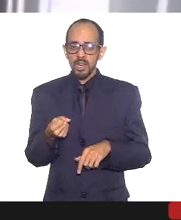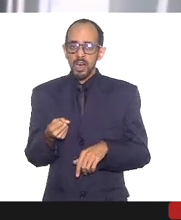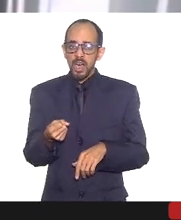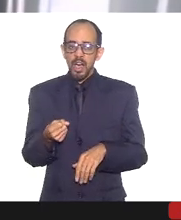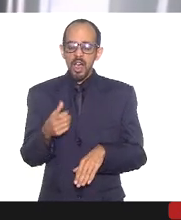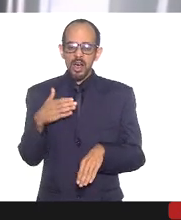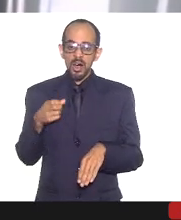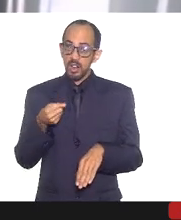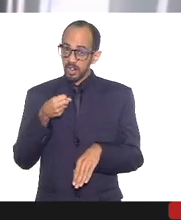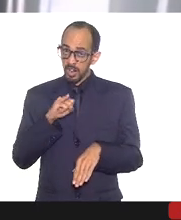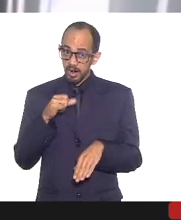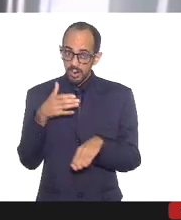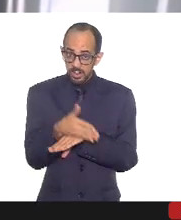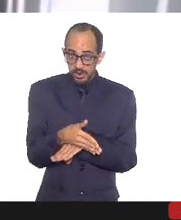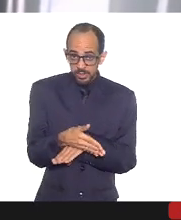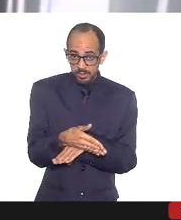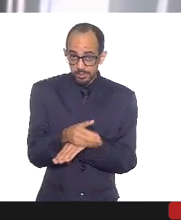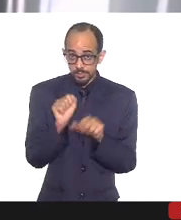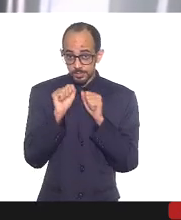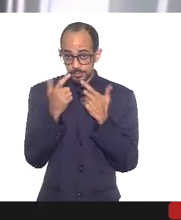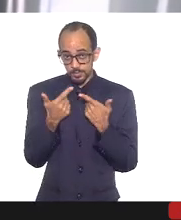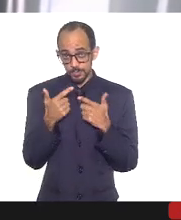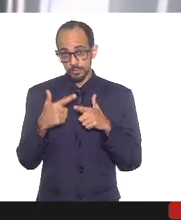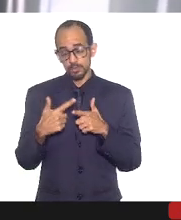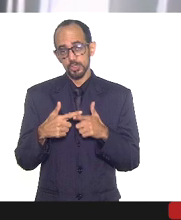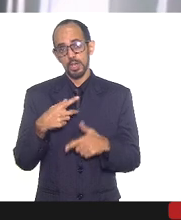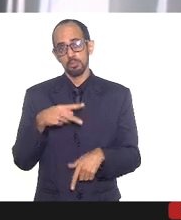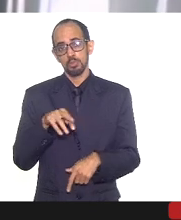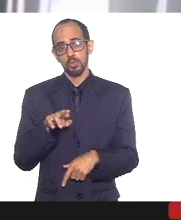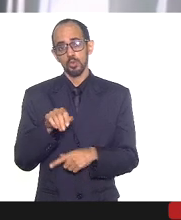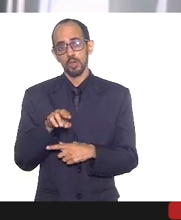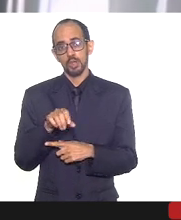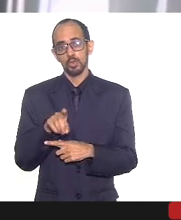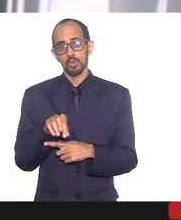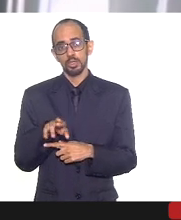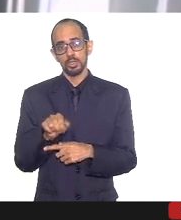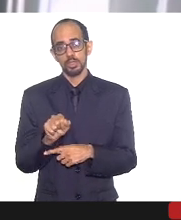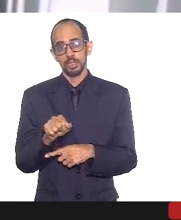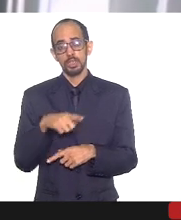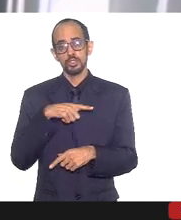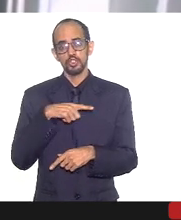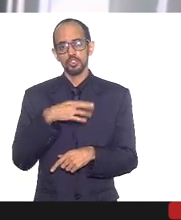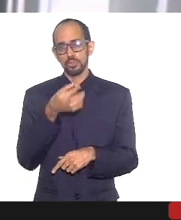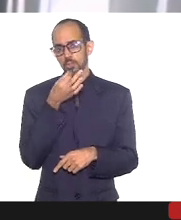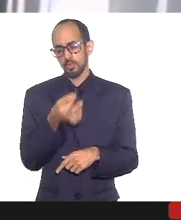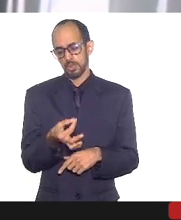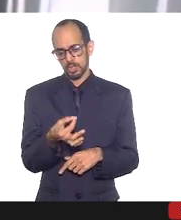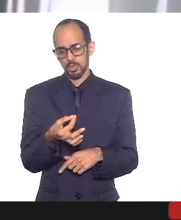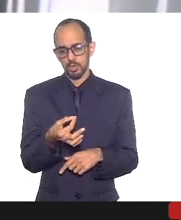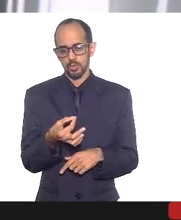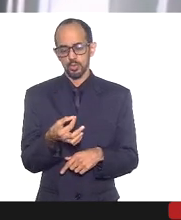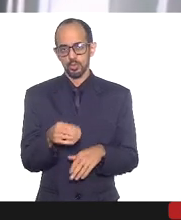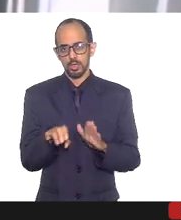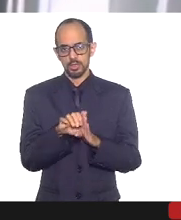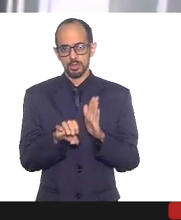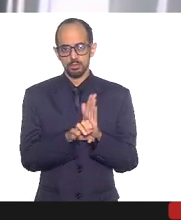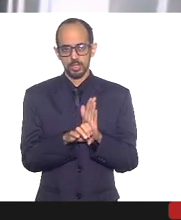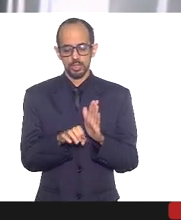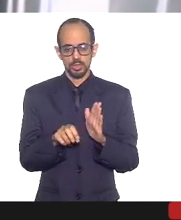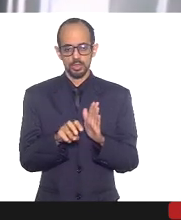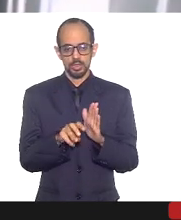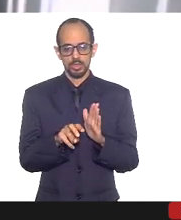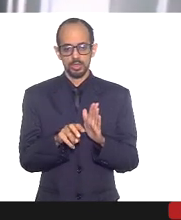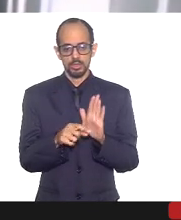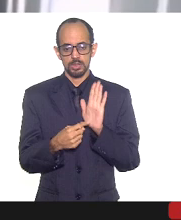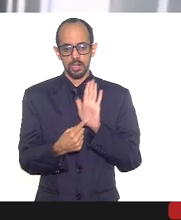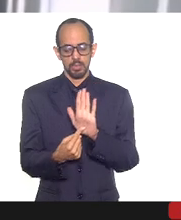procurador, é porque a Procuradoria já tinha emitido um parecer, não é? A Procuradoria emitiria um parecer sobre as emendas que seriam apresentadas ao